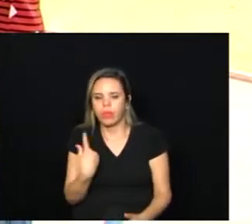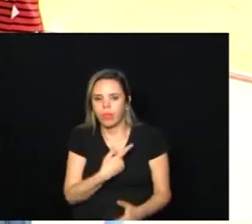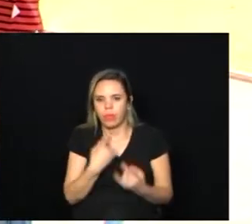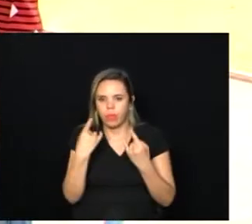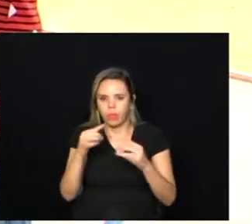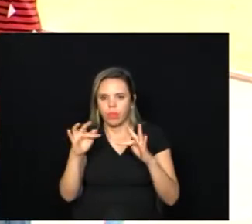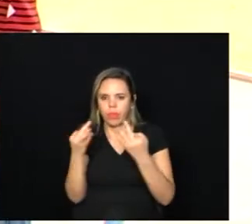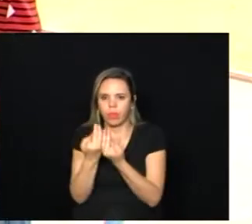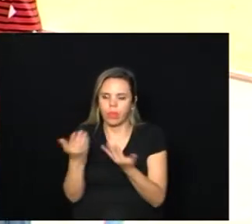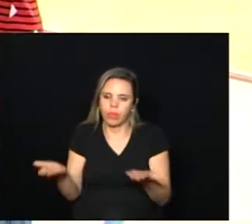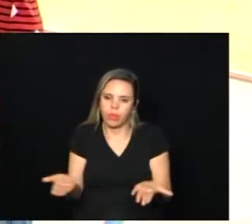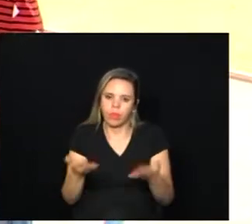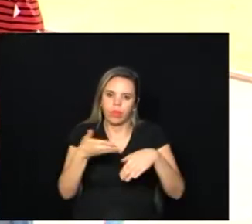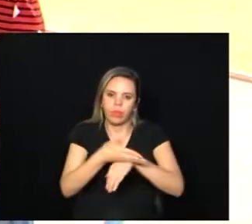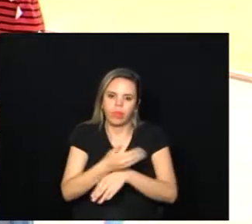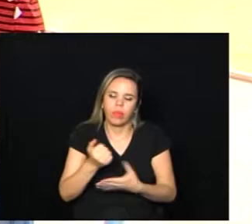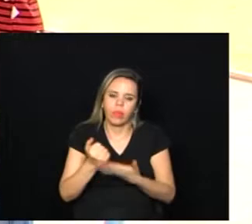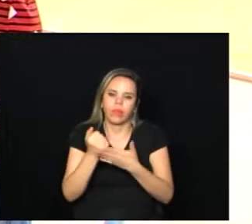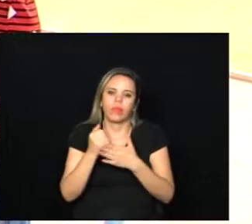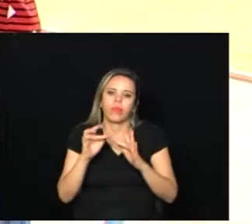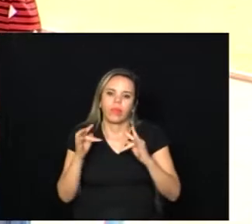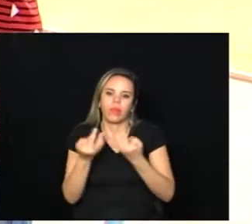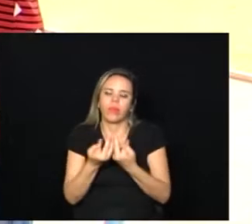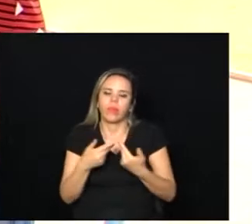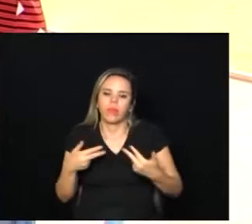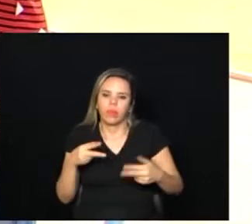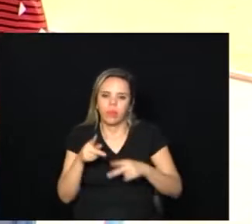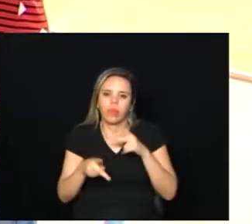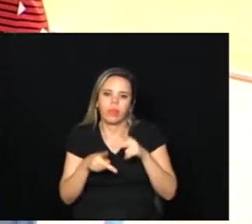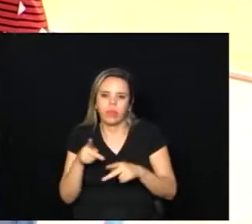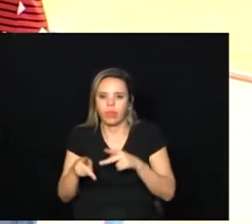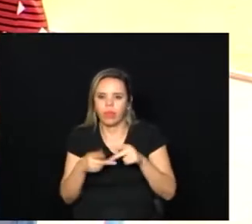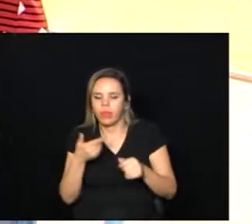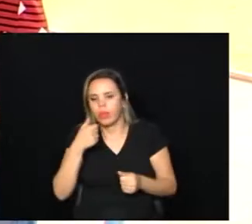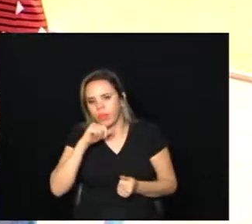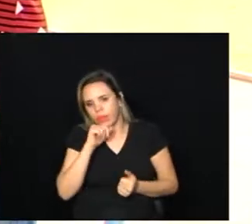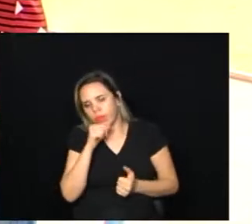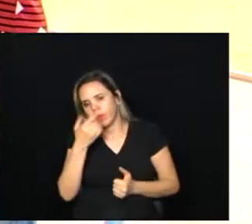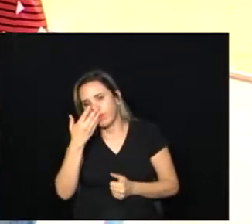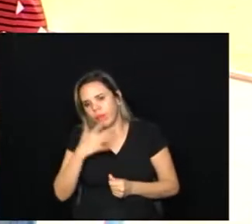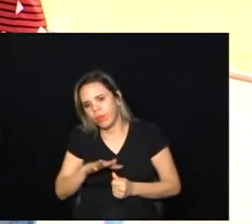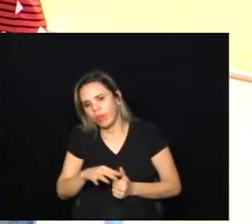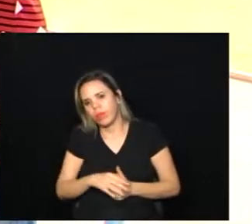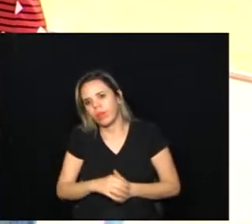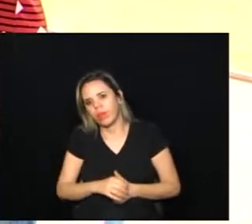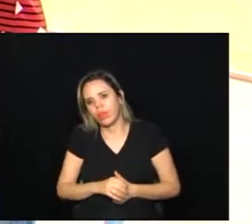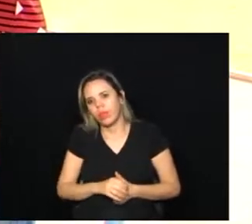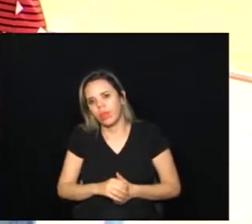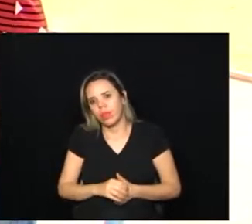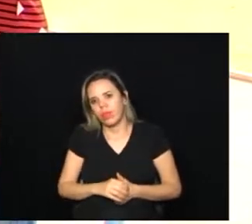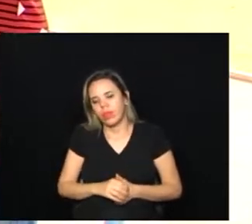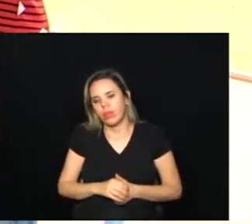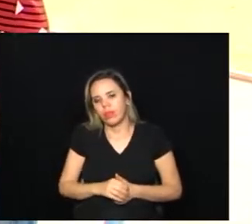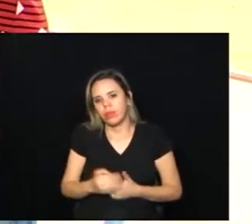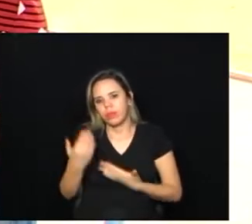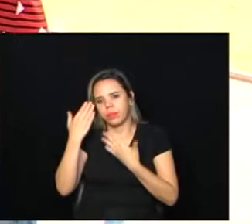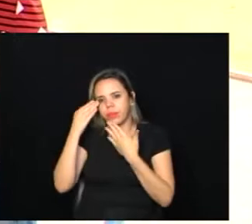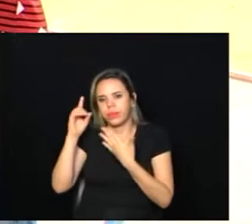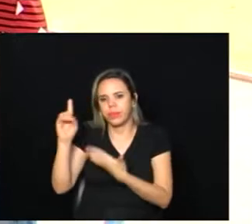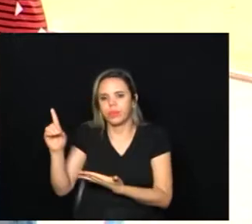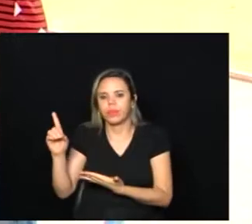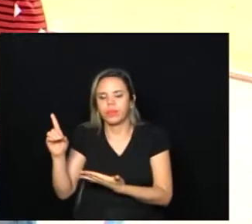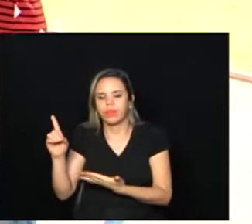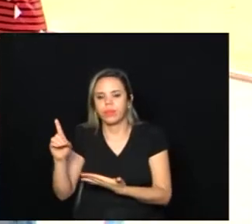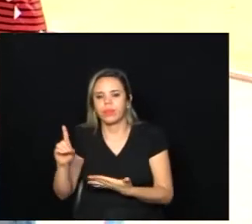muitos familiares, muitos pais de família, mães, crianças, você entendeu? E graças a Deus,